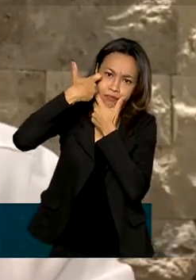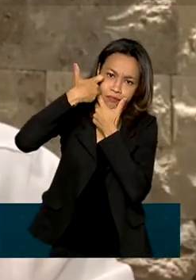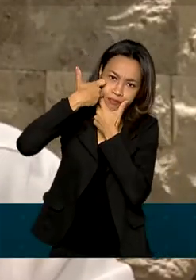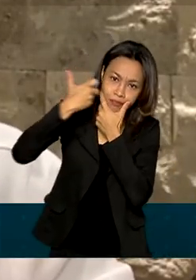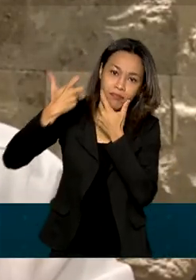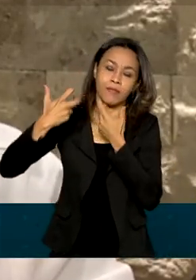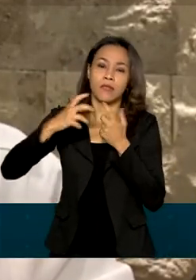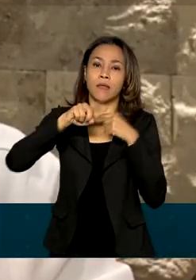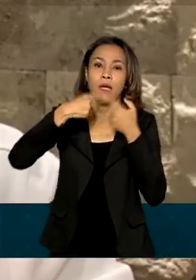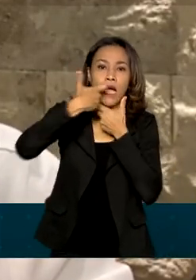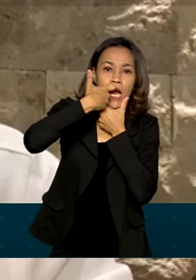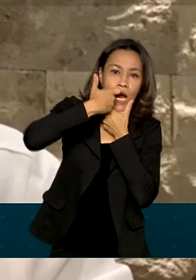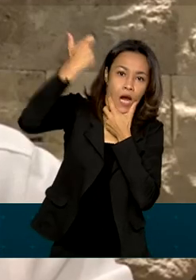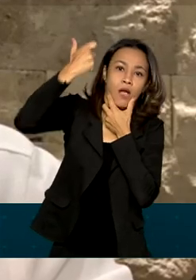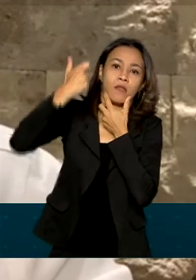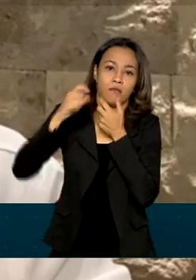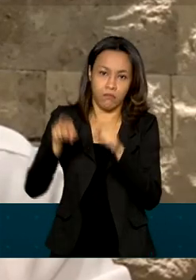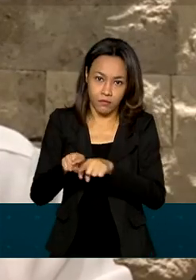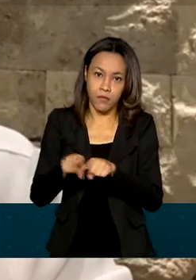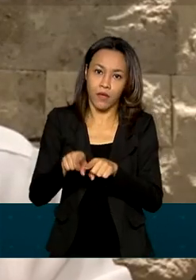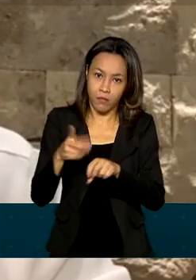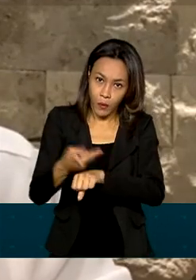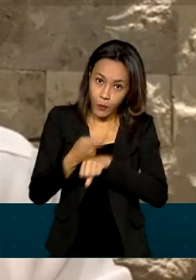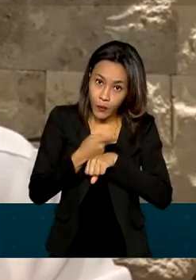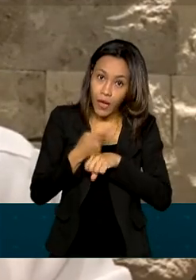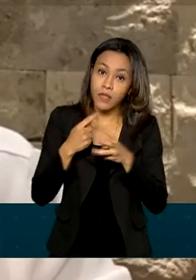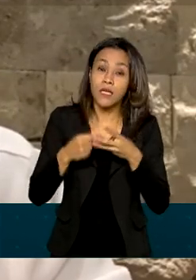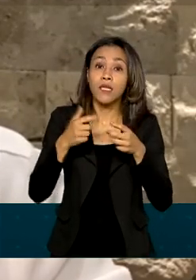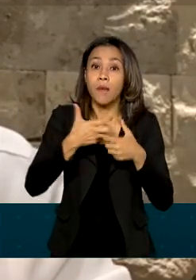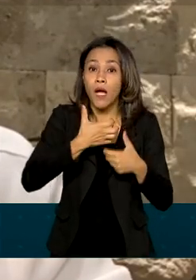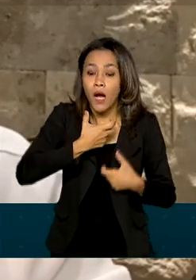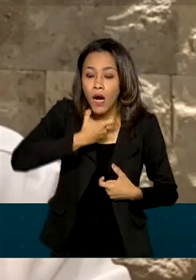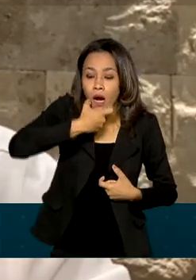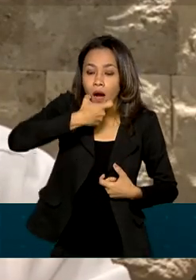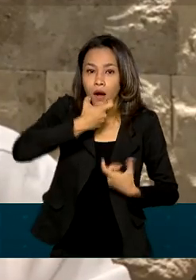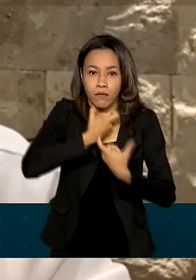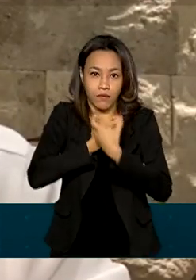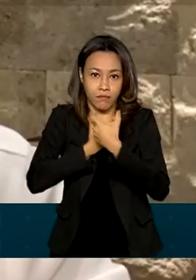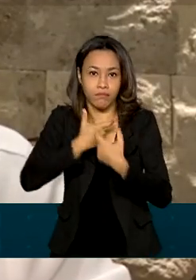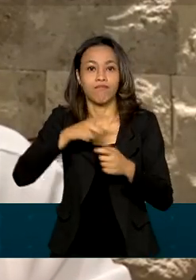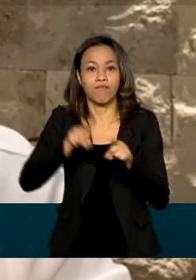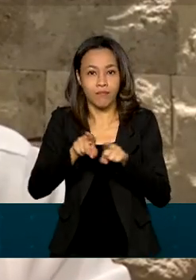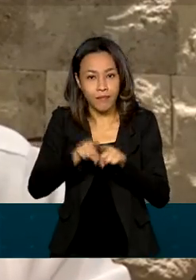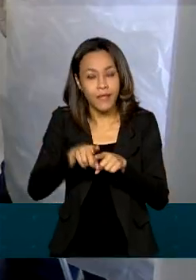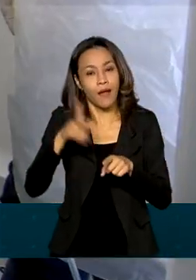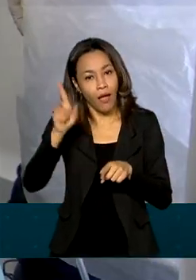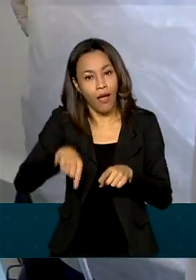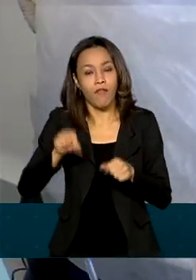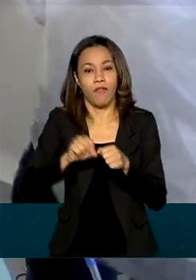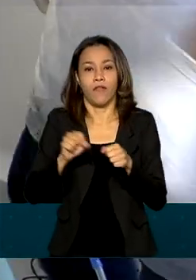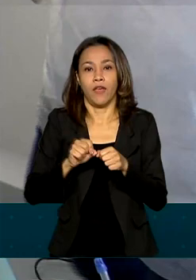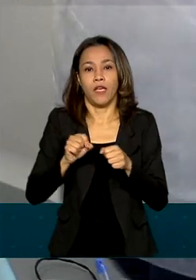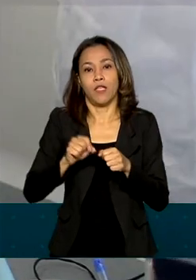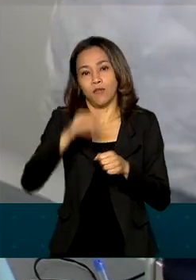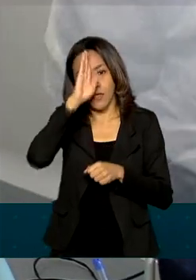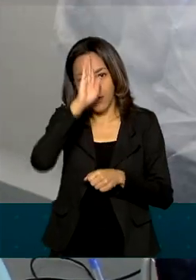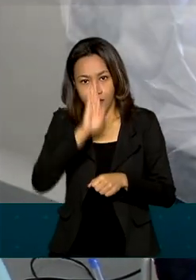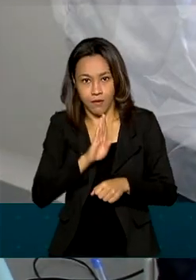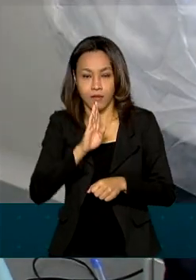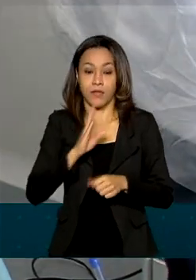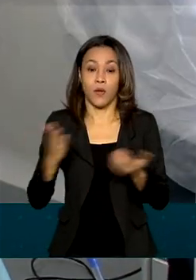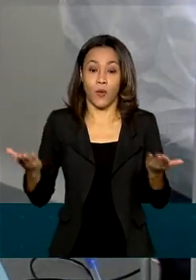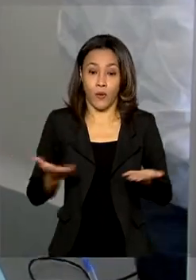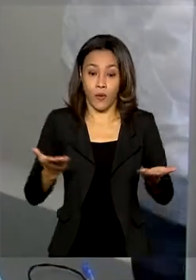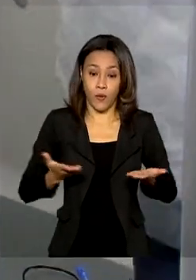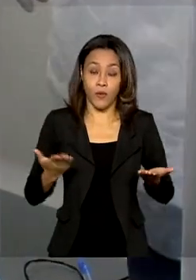pelas extrações e, finalmente, pelas próteses dentárias, que também são feitas pelo nosso Sistema Único de Saúde. Hoje, o SUS